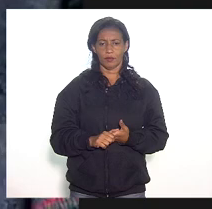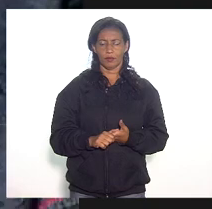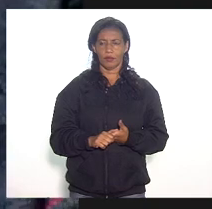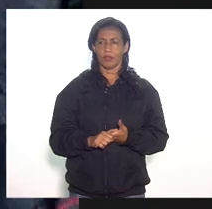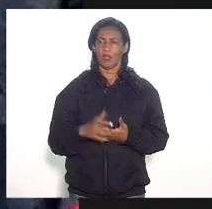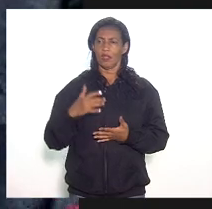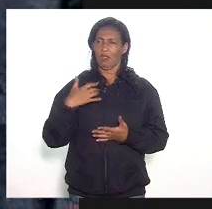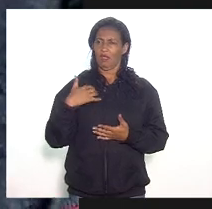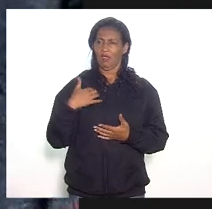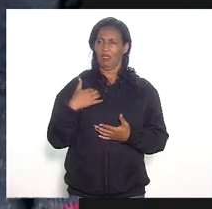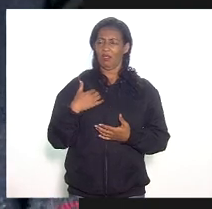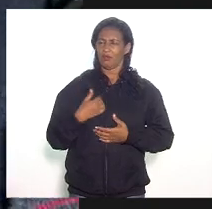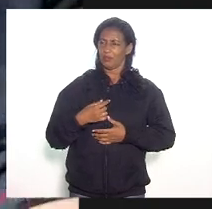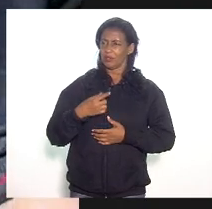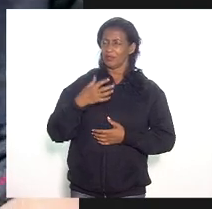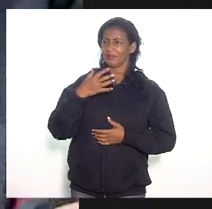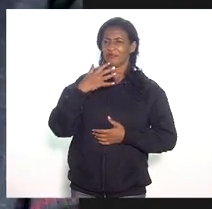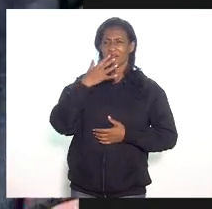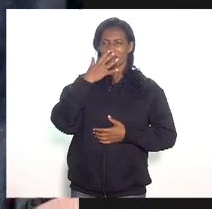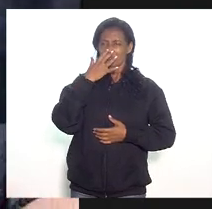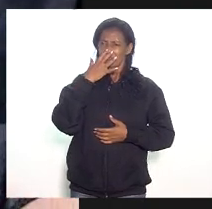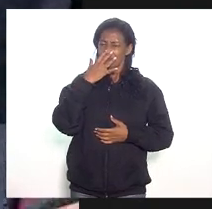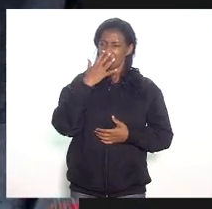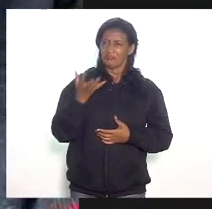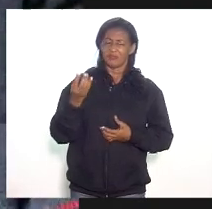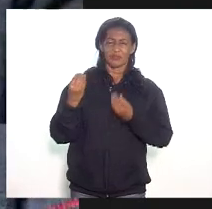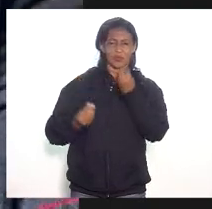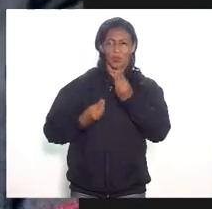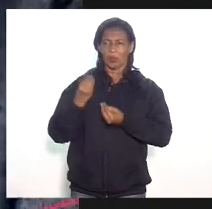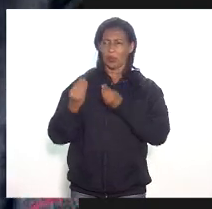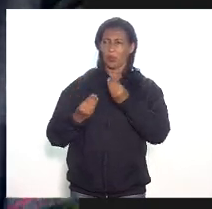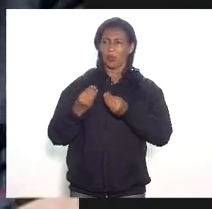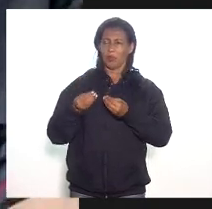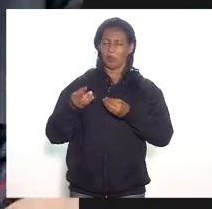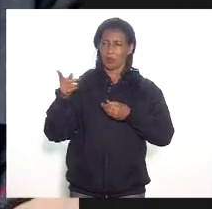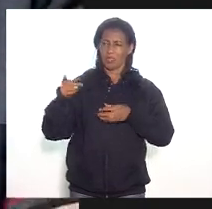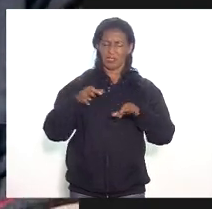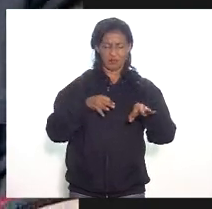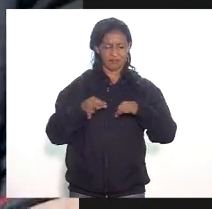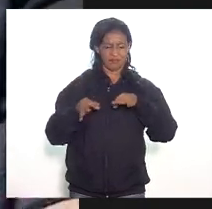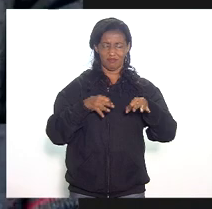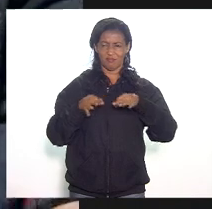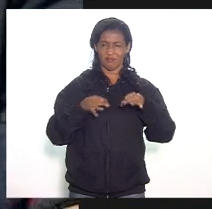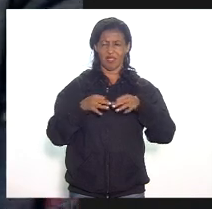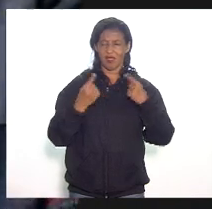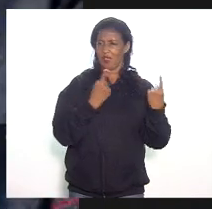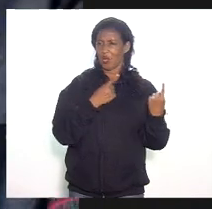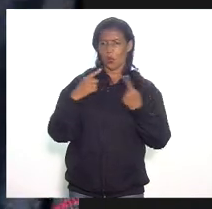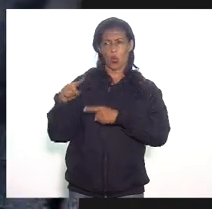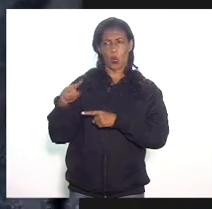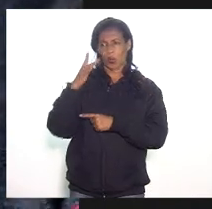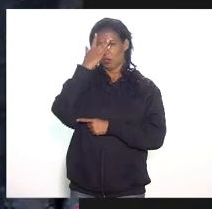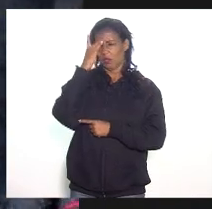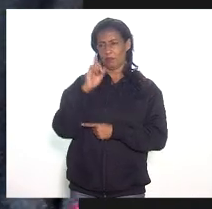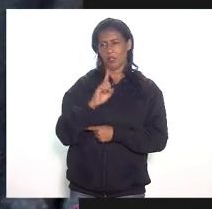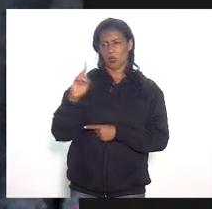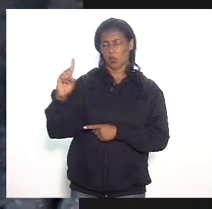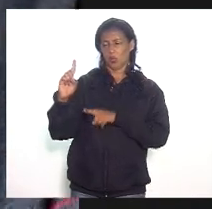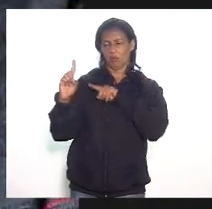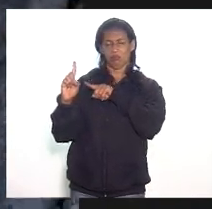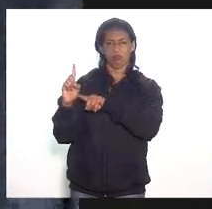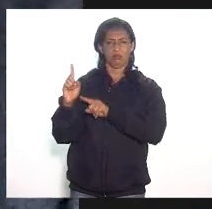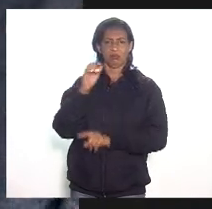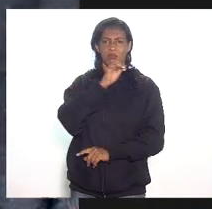indignação que eu vejo essa proposição que afronta o acesso do cidadão fluminense